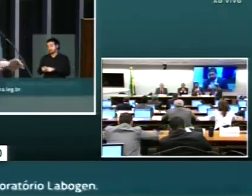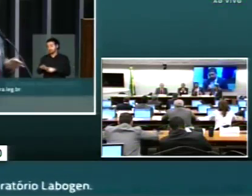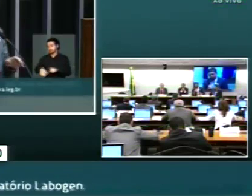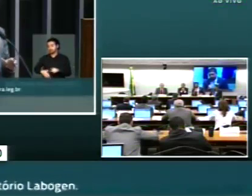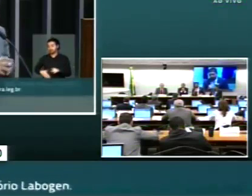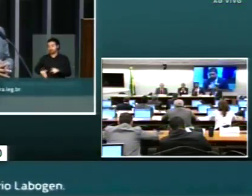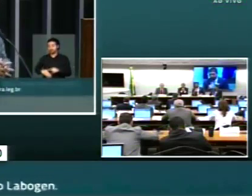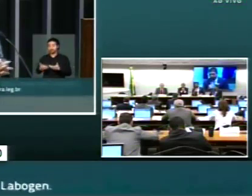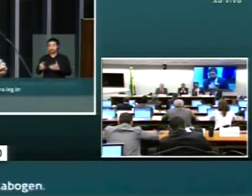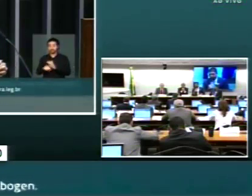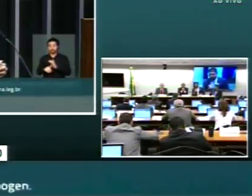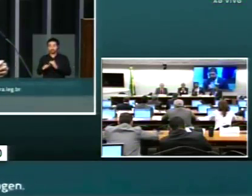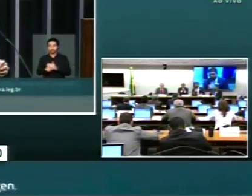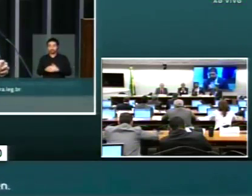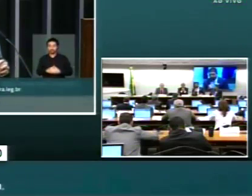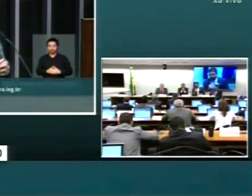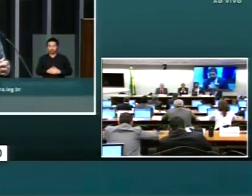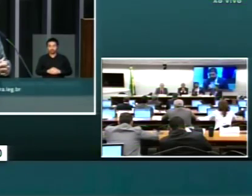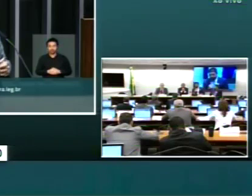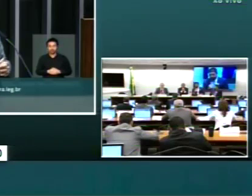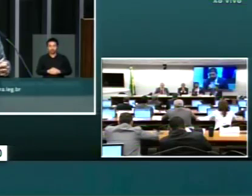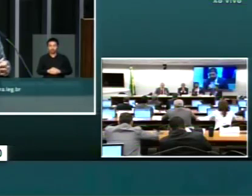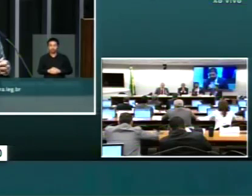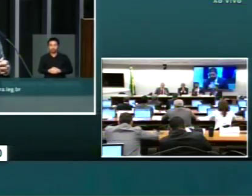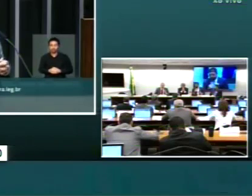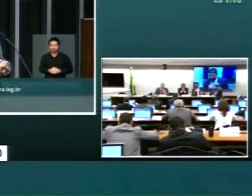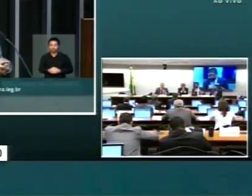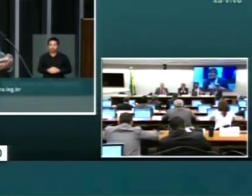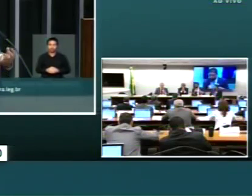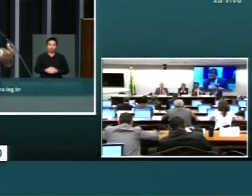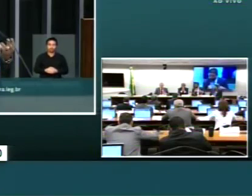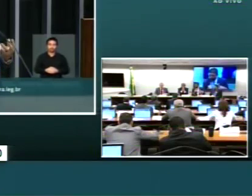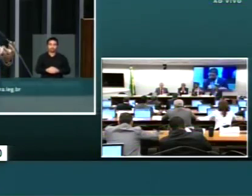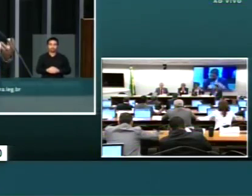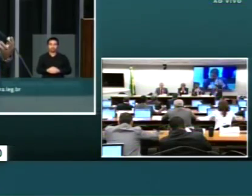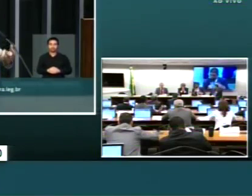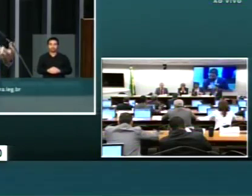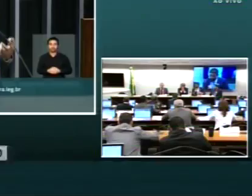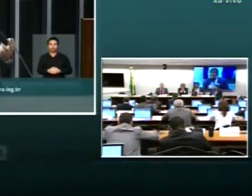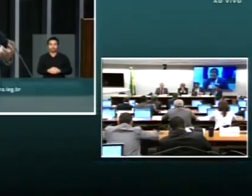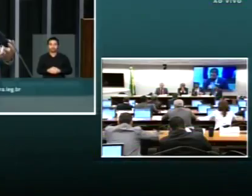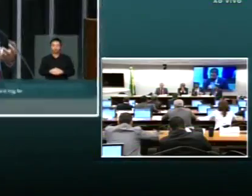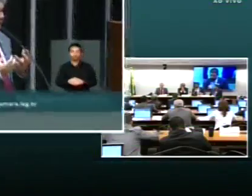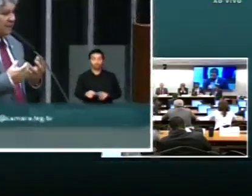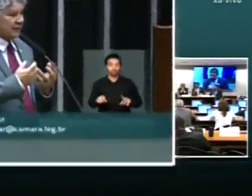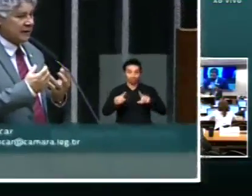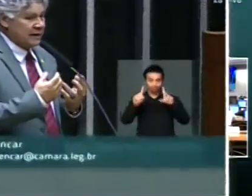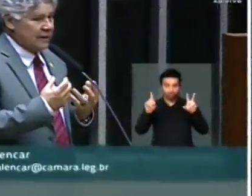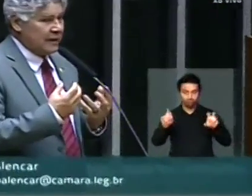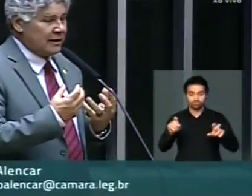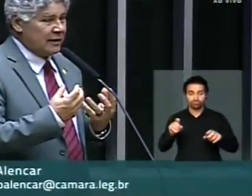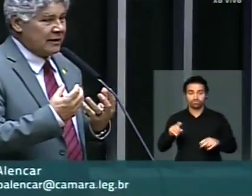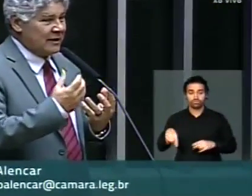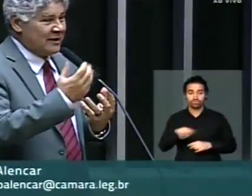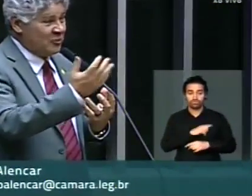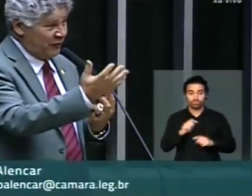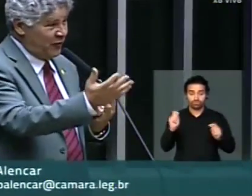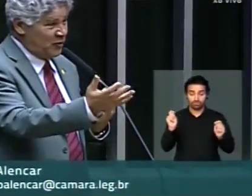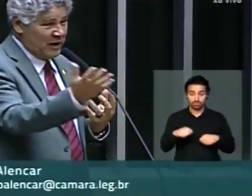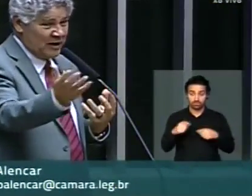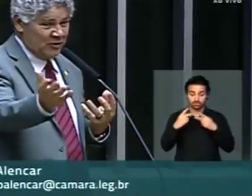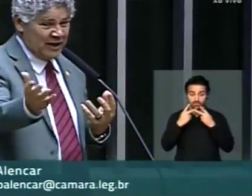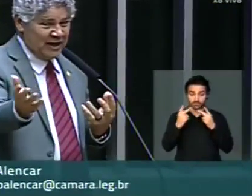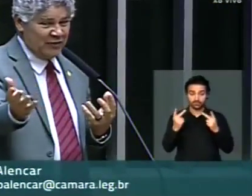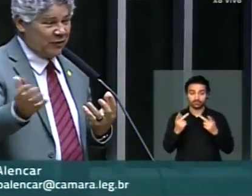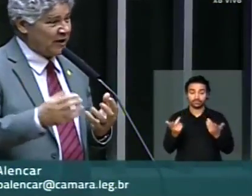aspas, para não gerar polêmica aqui no plenário. Muito bem. Será que a gente pode dizer que, e o